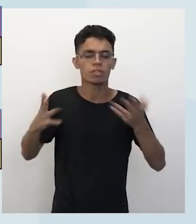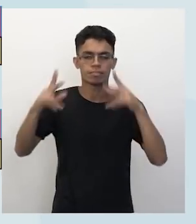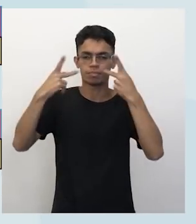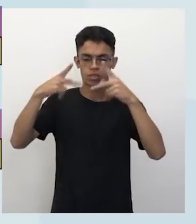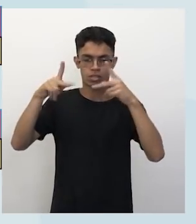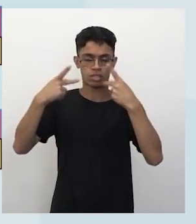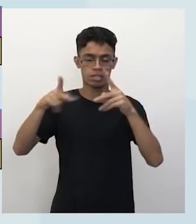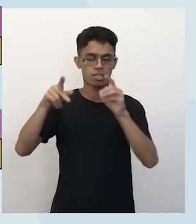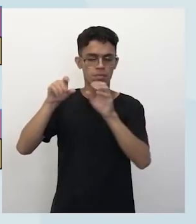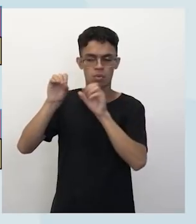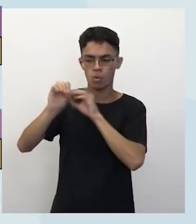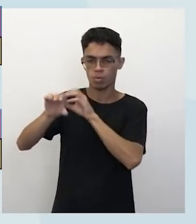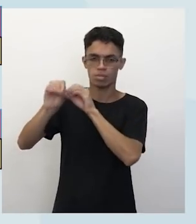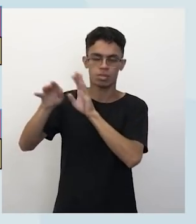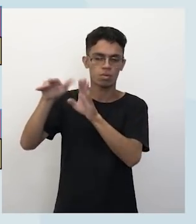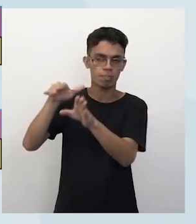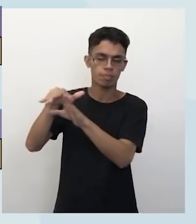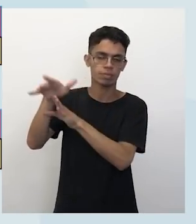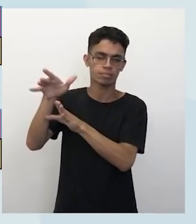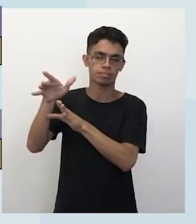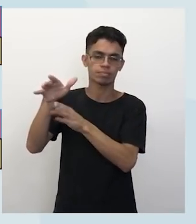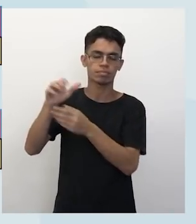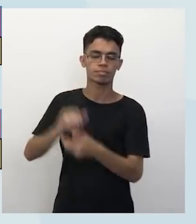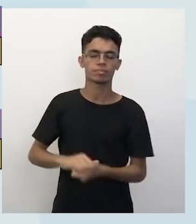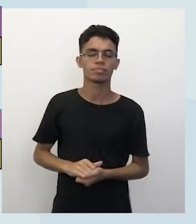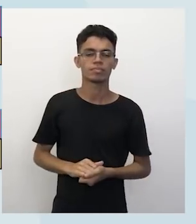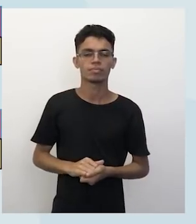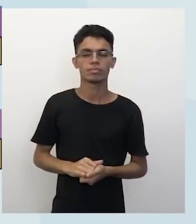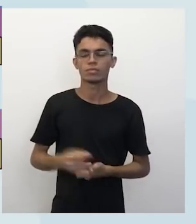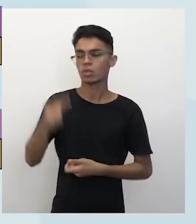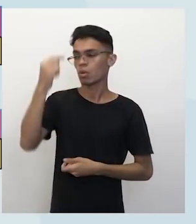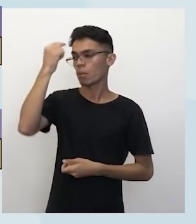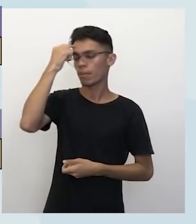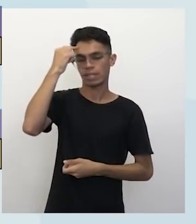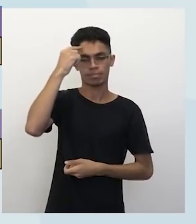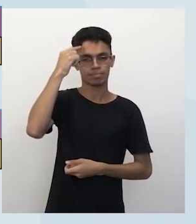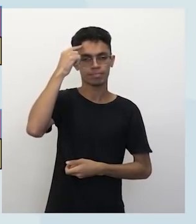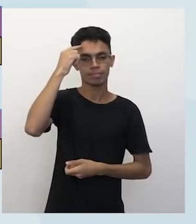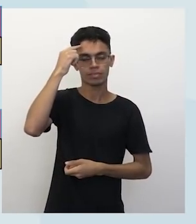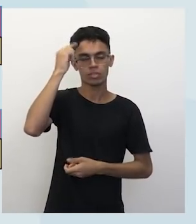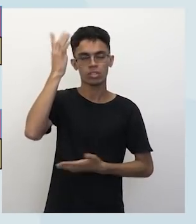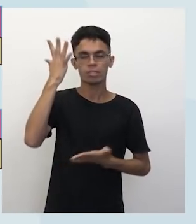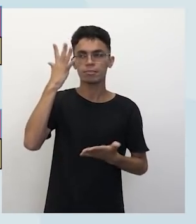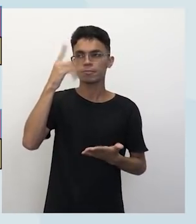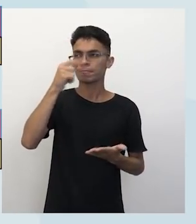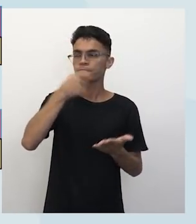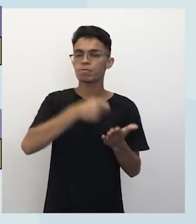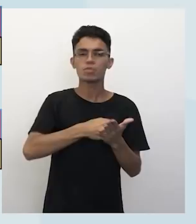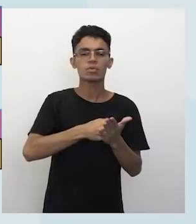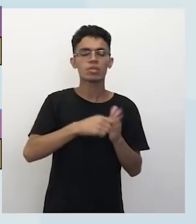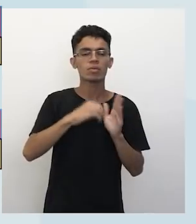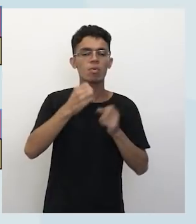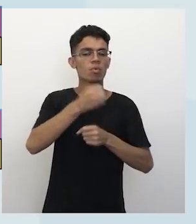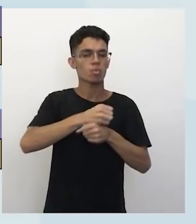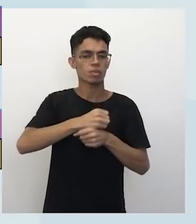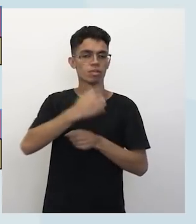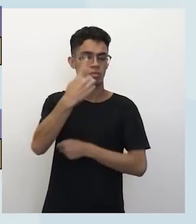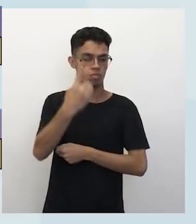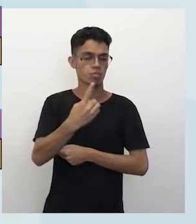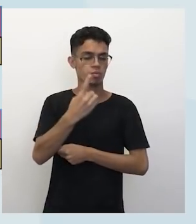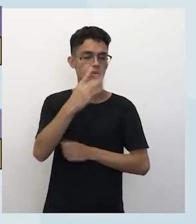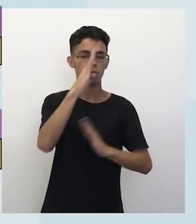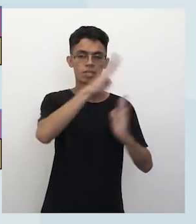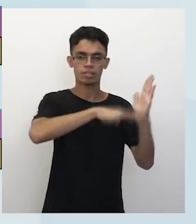seus ensinamentos. E aí, pensando muito sobre isso, eles decidiram que o ano 1 do calendário